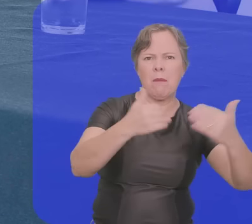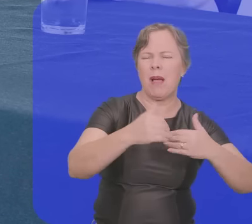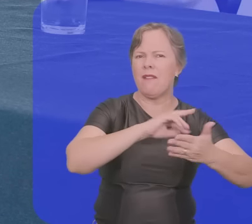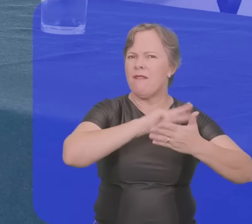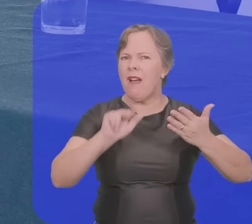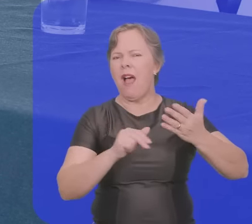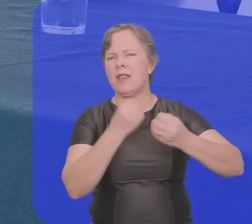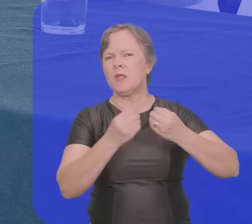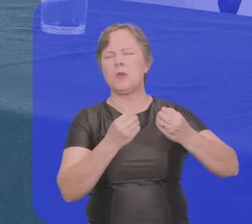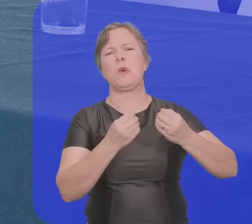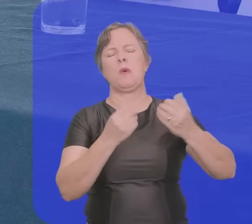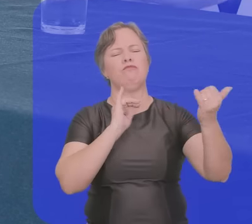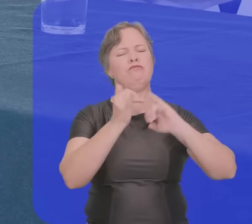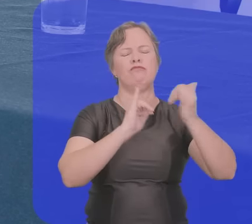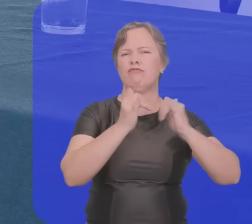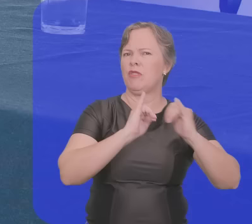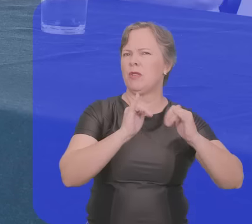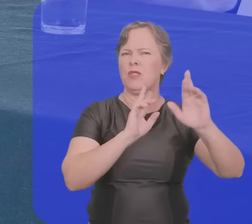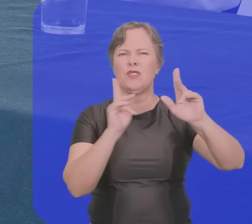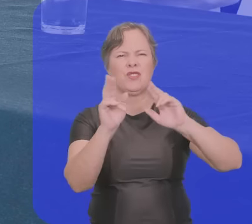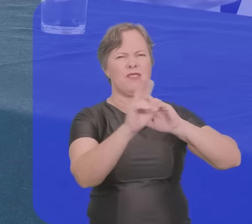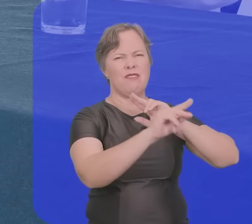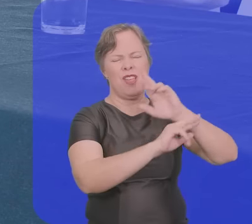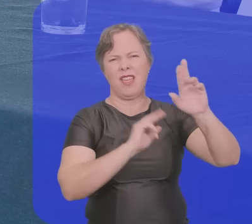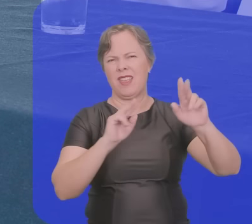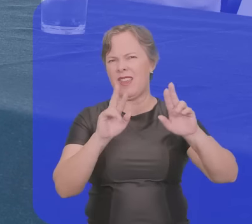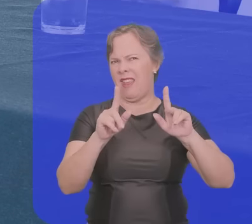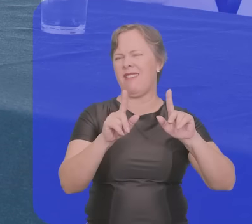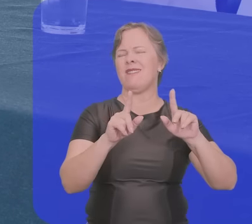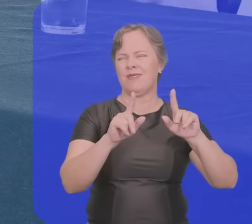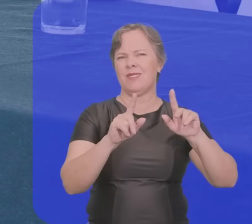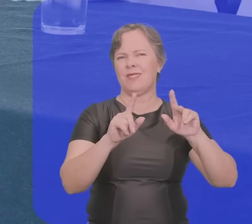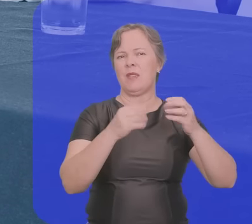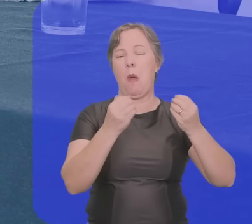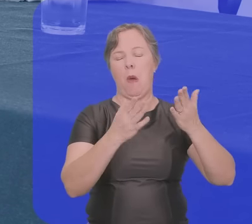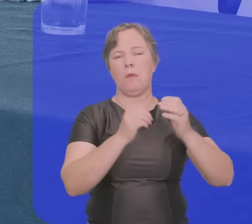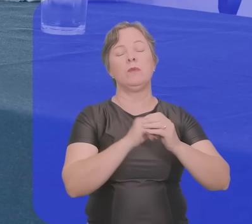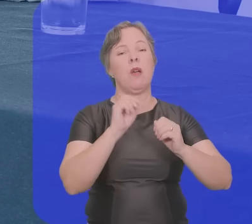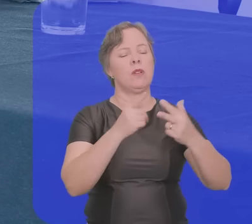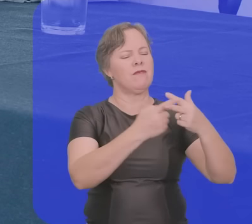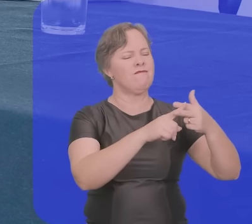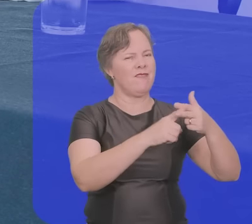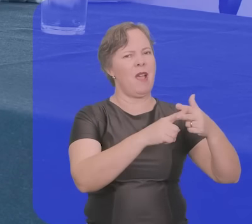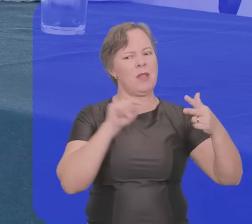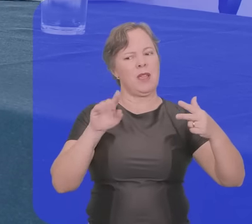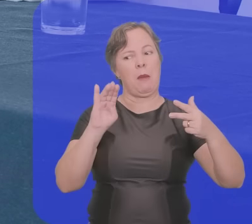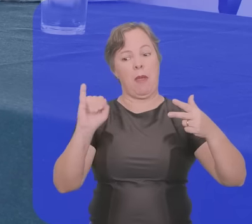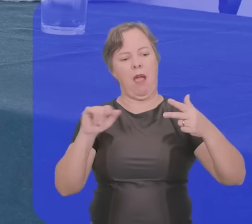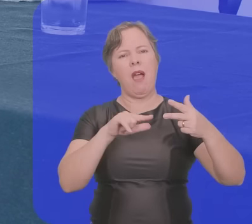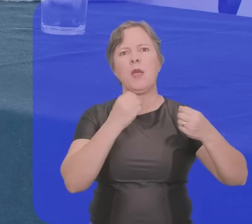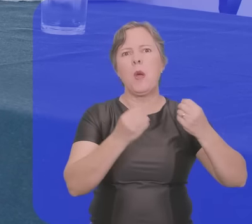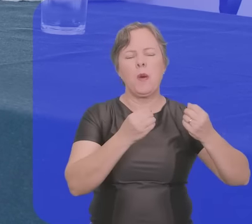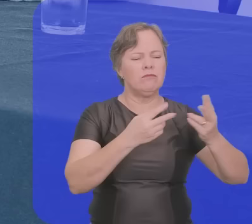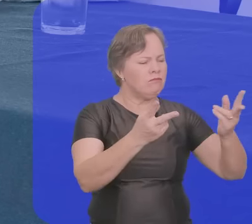não estamos inventando a roda. Sempre existiu análise de dados e essa ênfase toda, assim, que a gente começou a